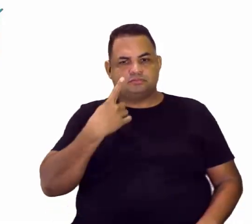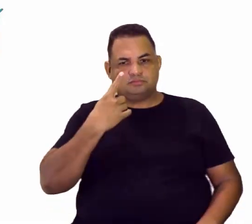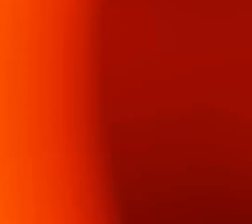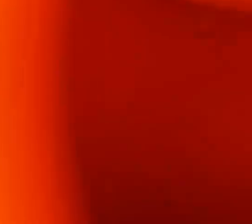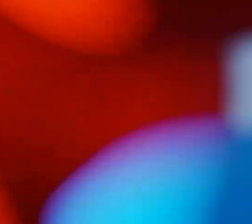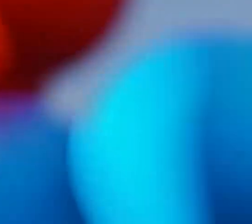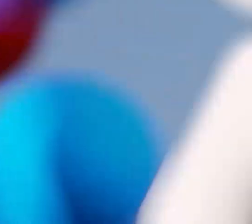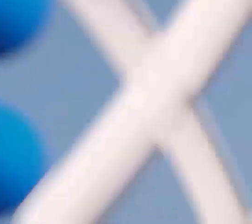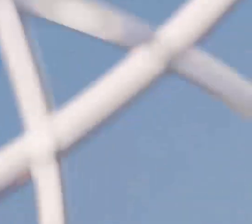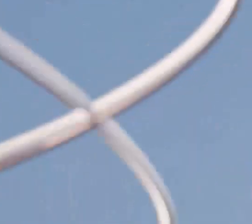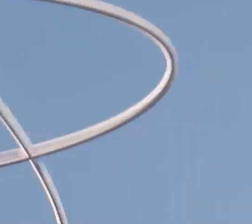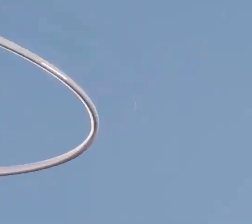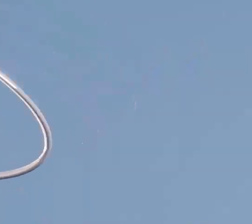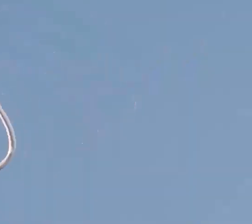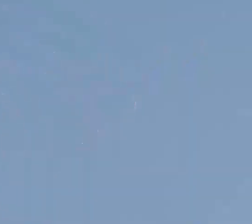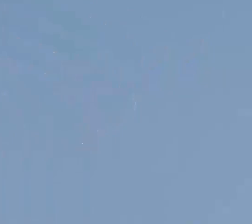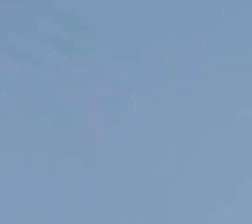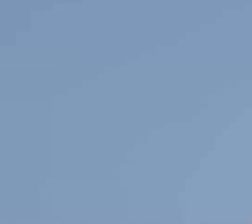tutorial.